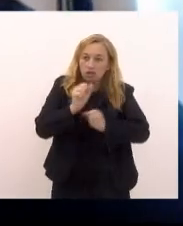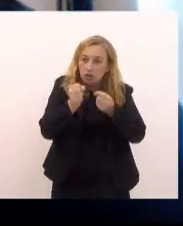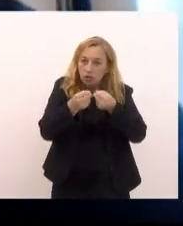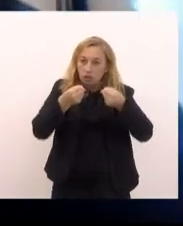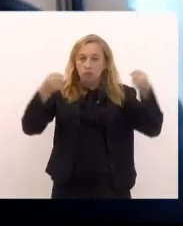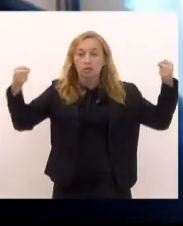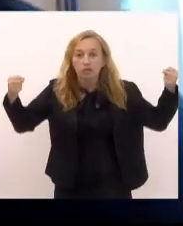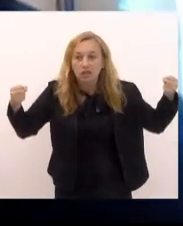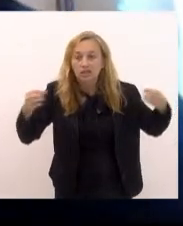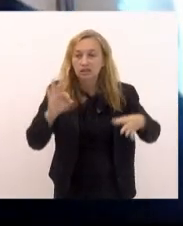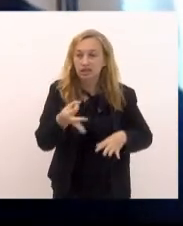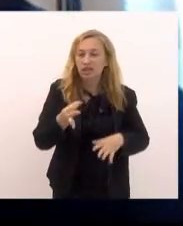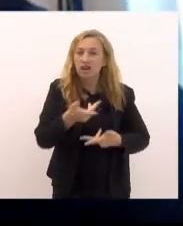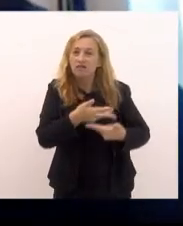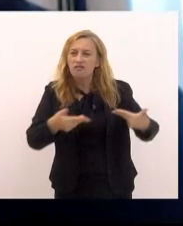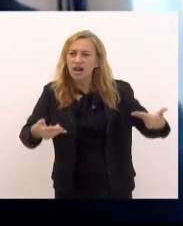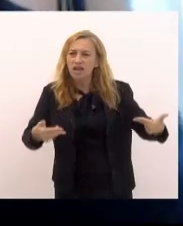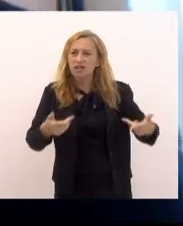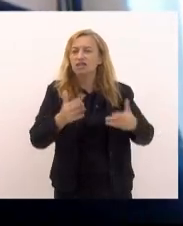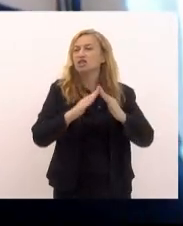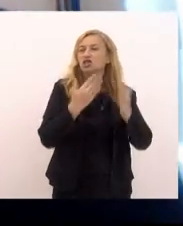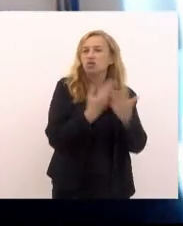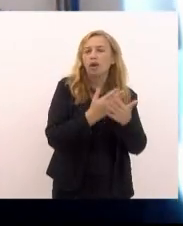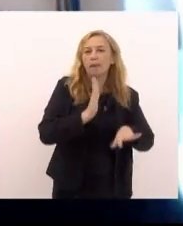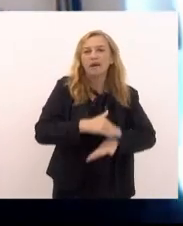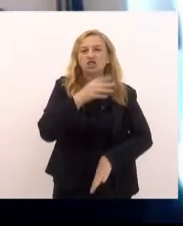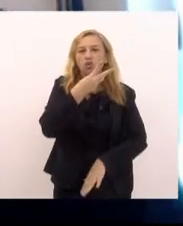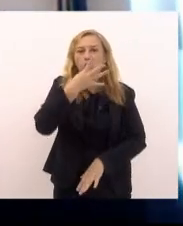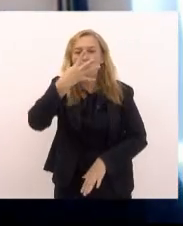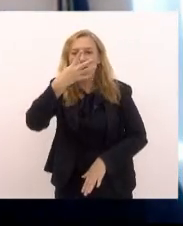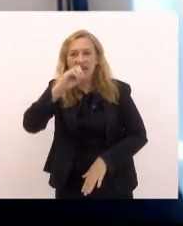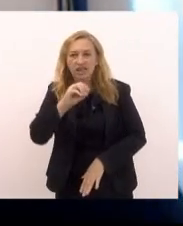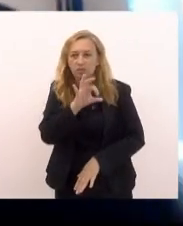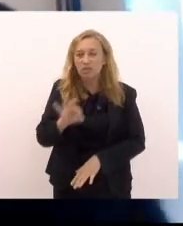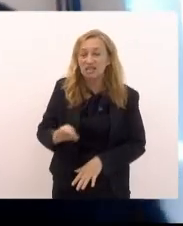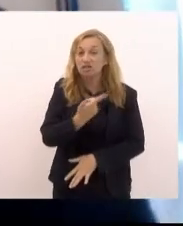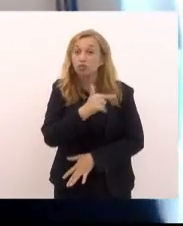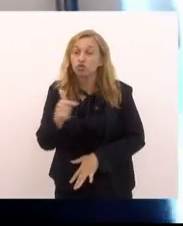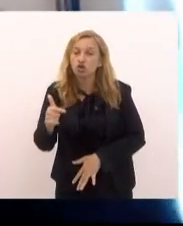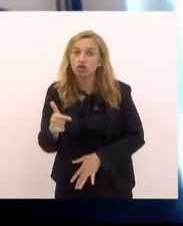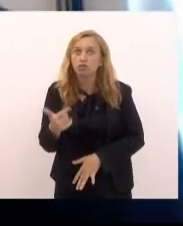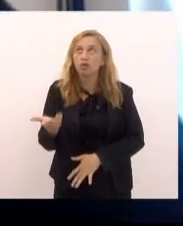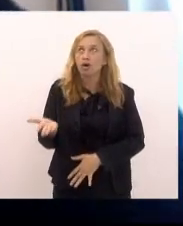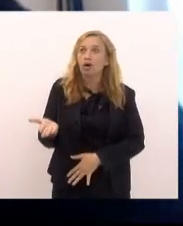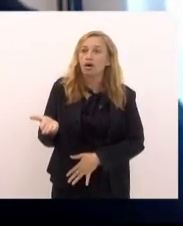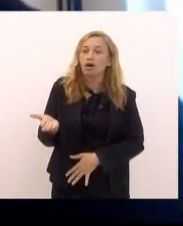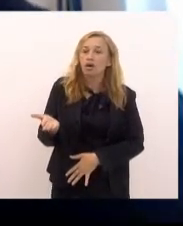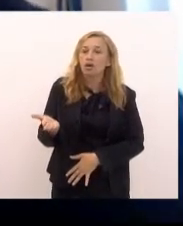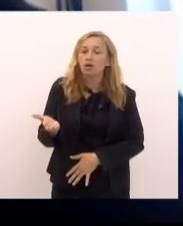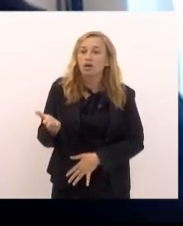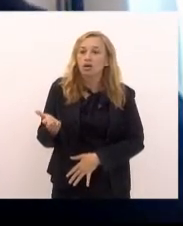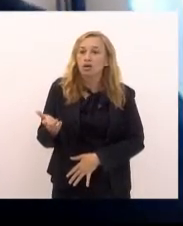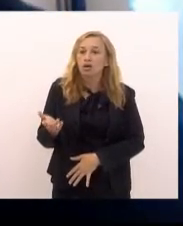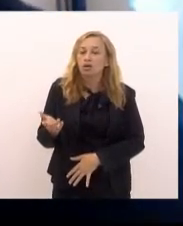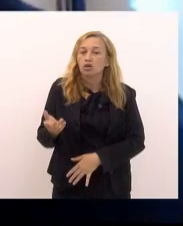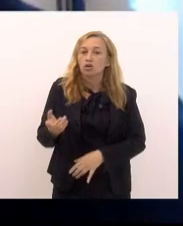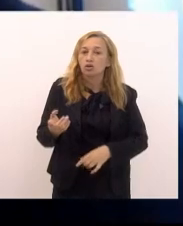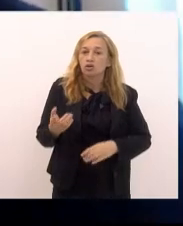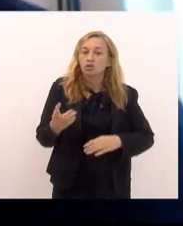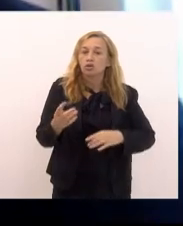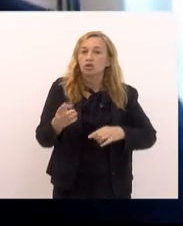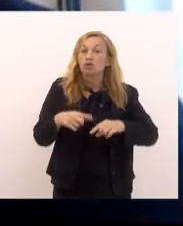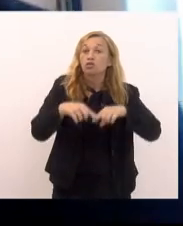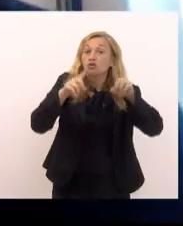muitas escolas, mais de 40% das escolas, não tinham funcionários suficientes para